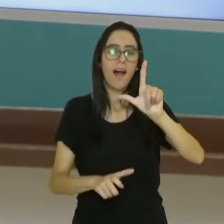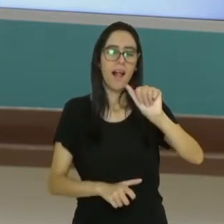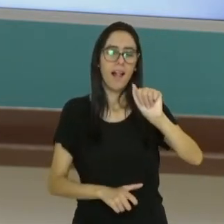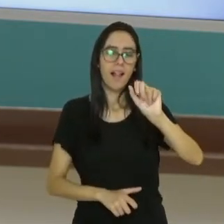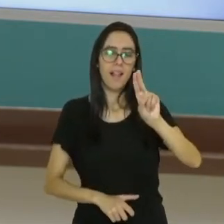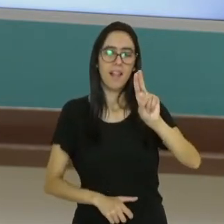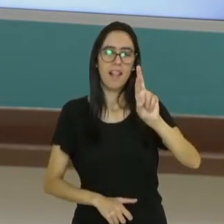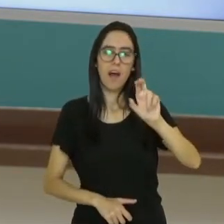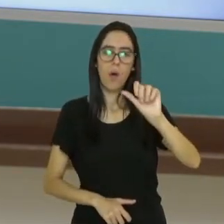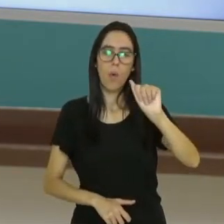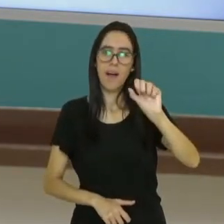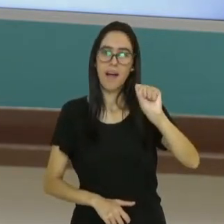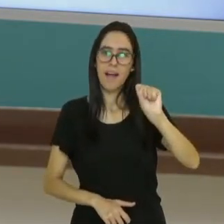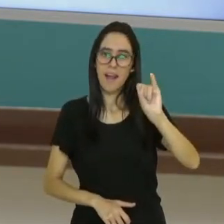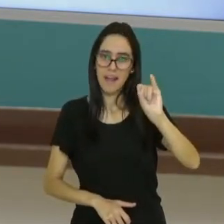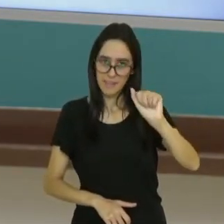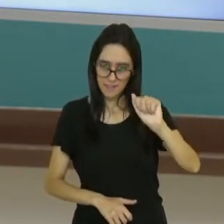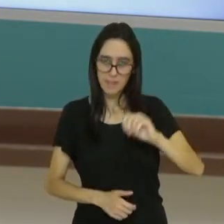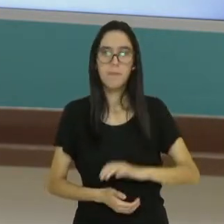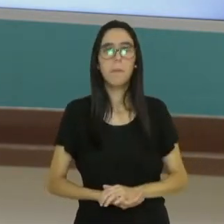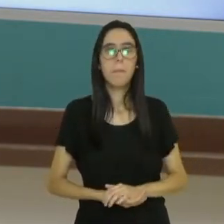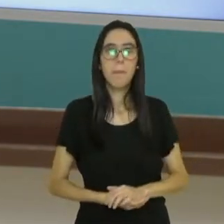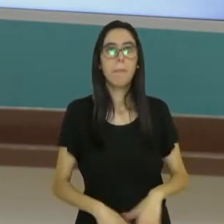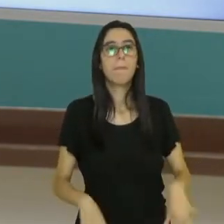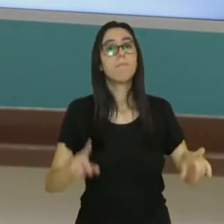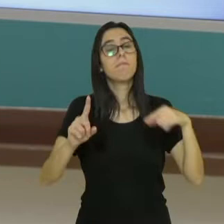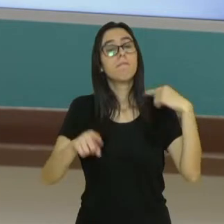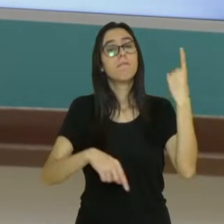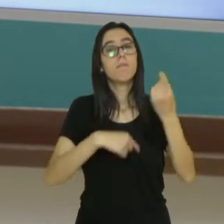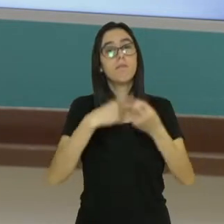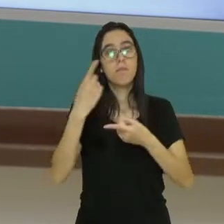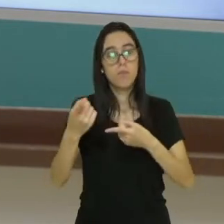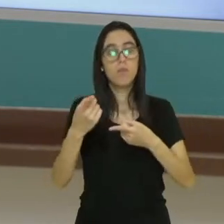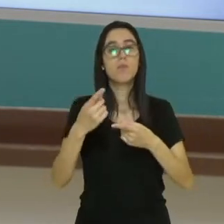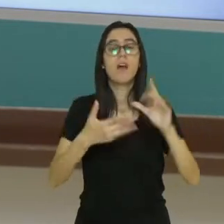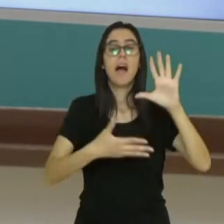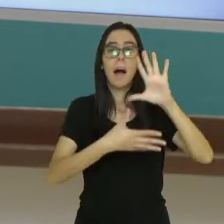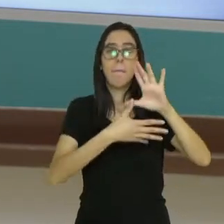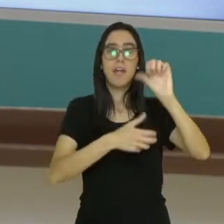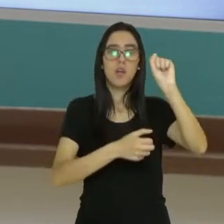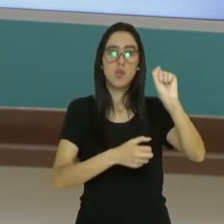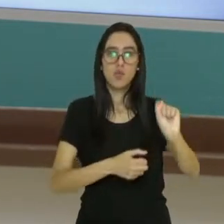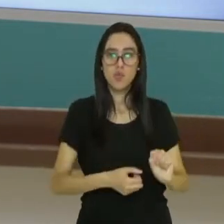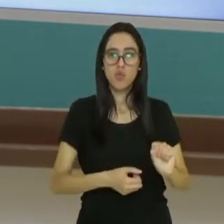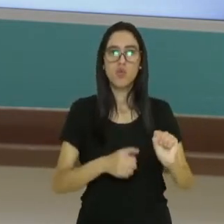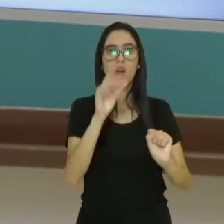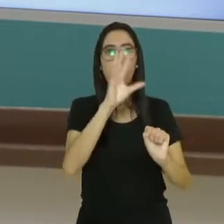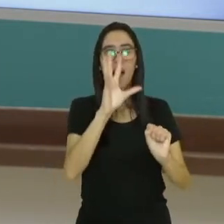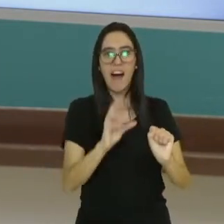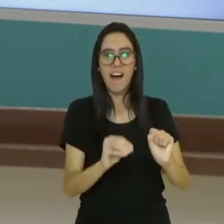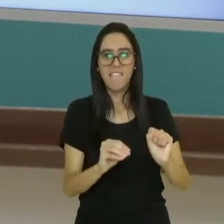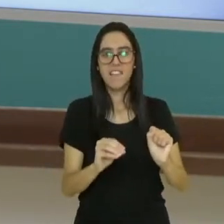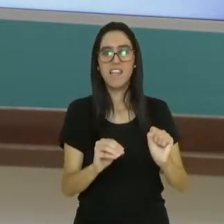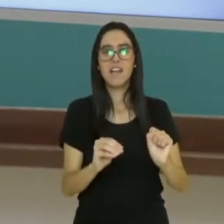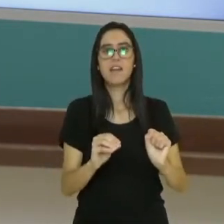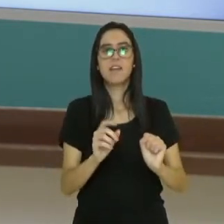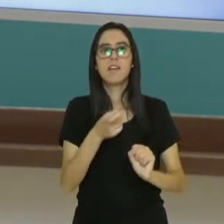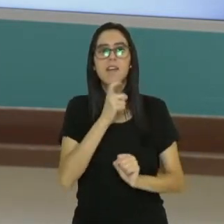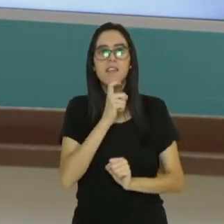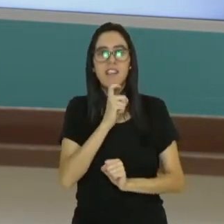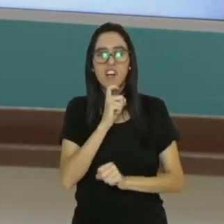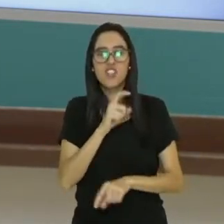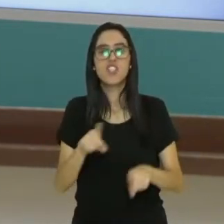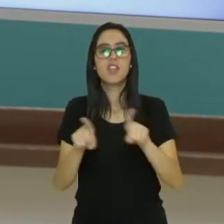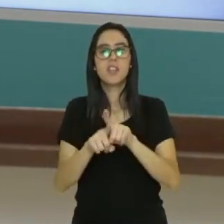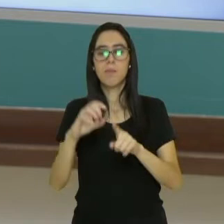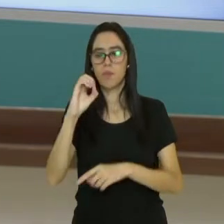Ásia, e a Gondwana estava aqui, América do Sul, África, Antártida, Oceania.